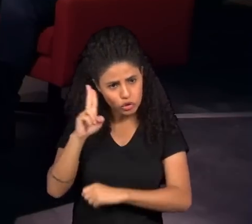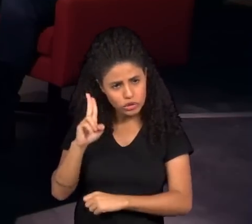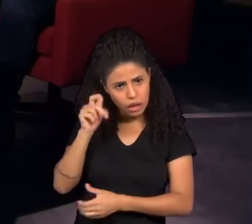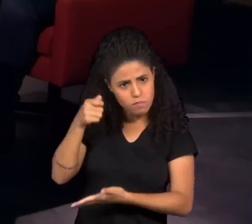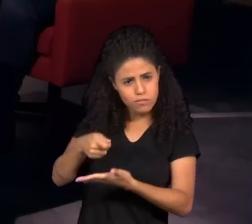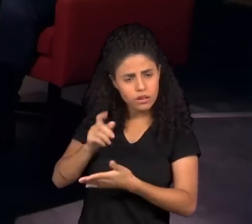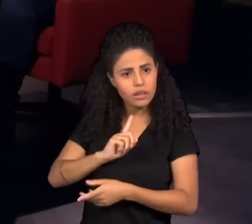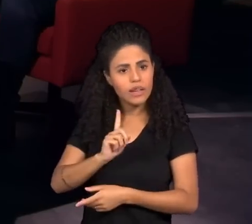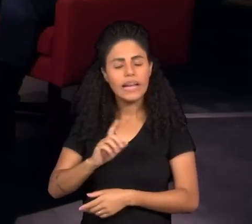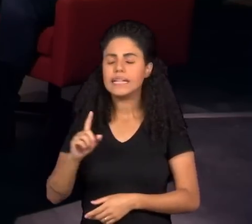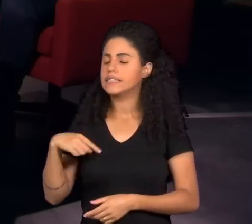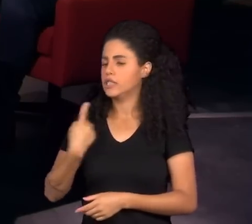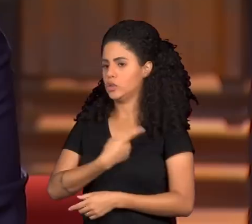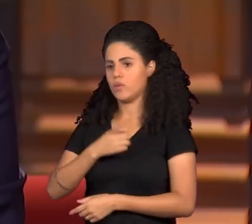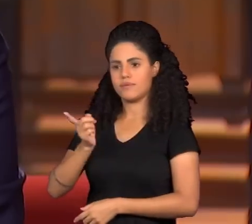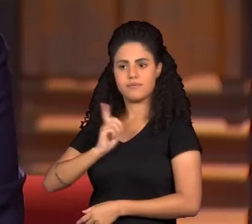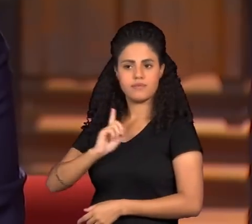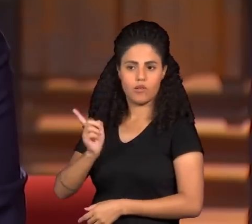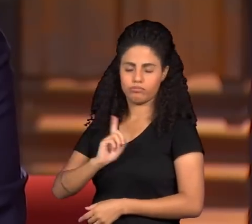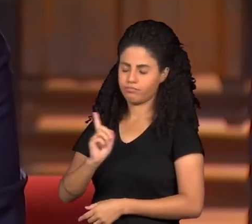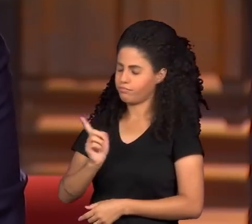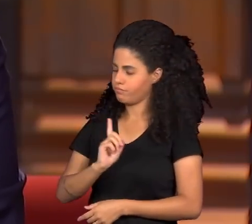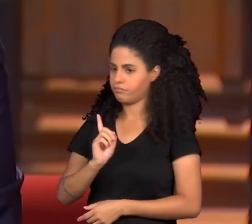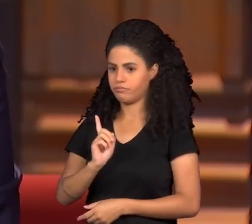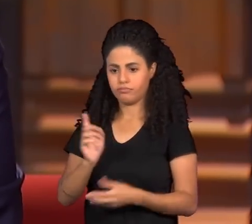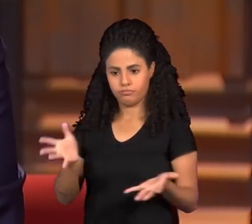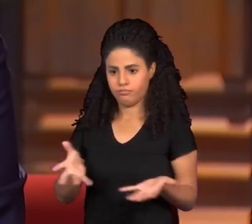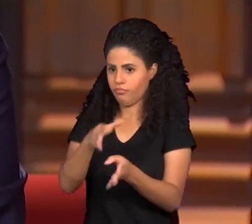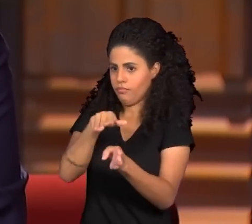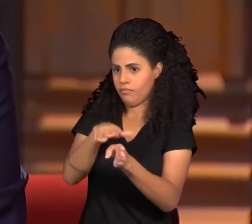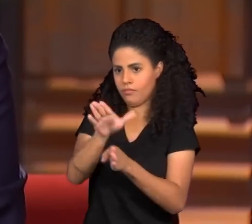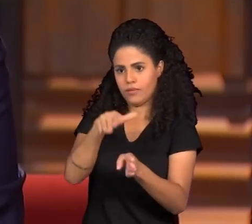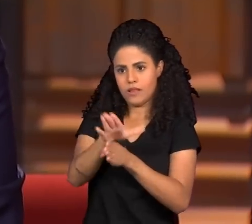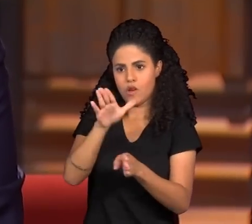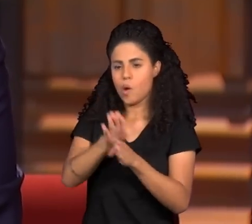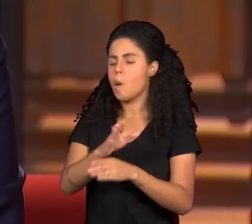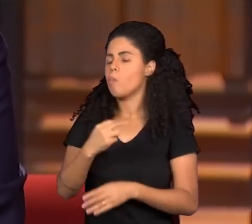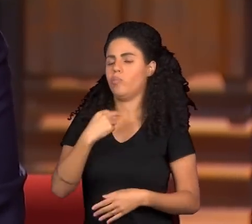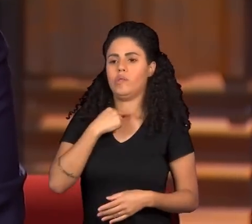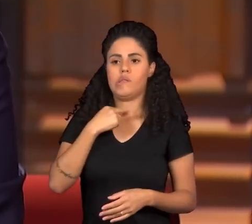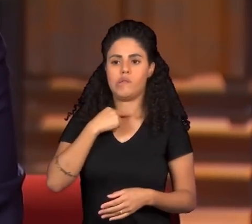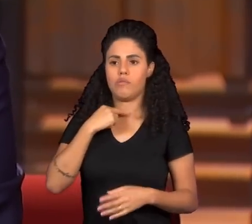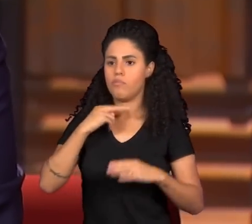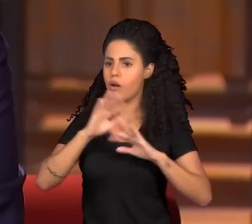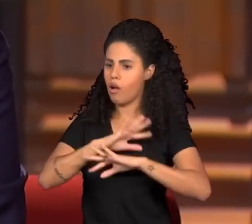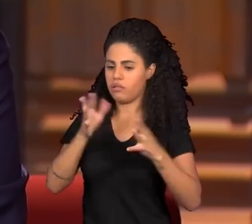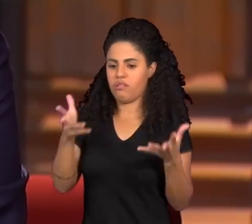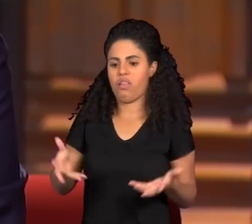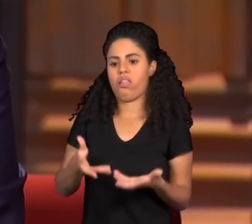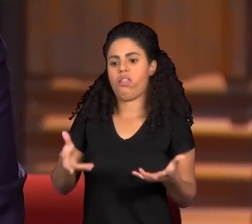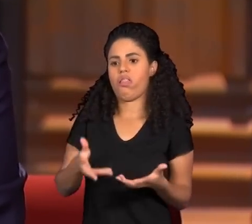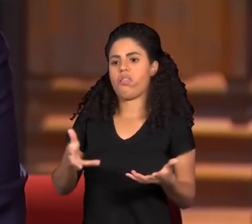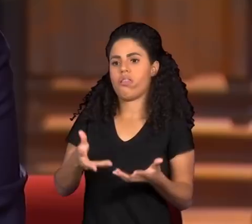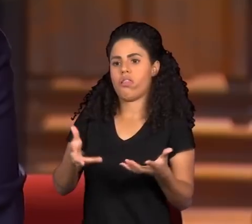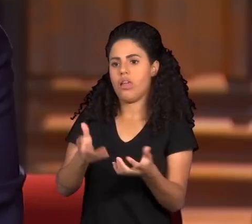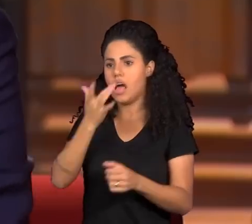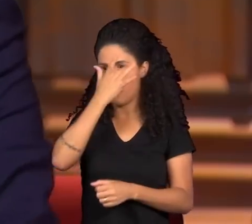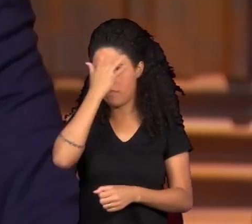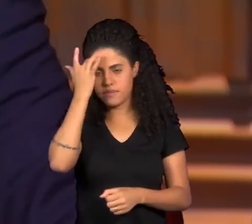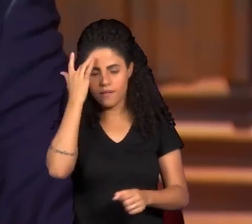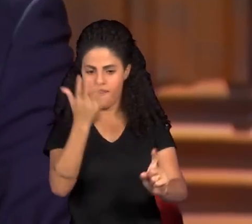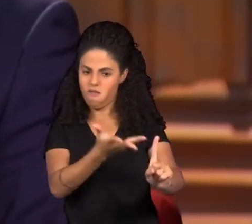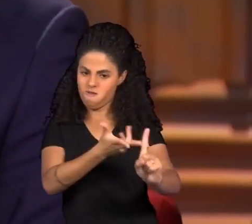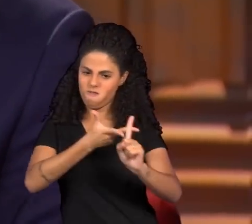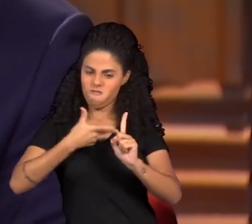não podemos orientar. Isso é claro, claríssimo, de que nós não podemos induzir a pessoa ao voto.